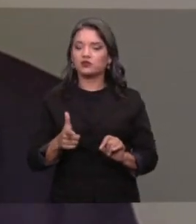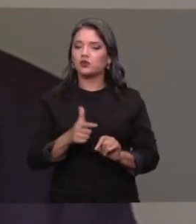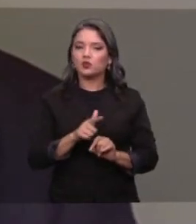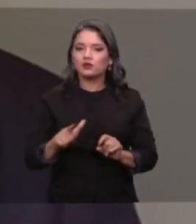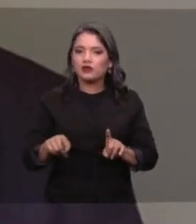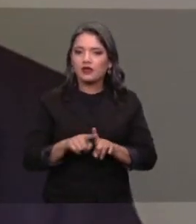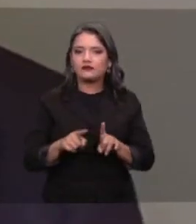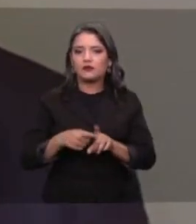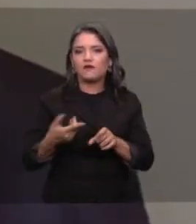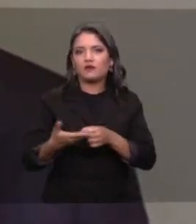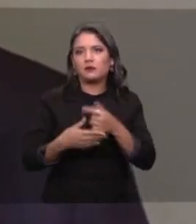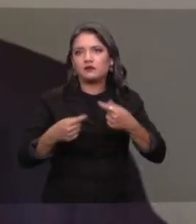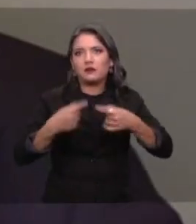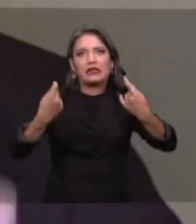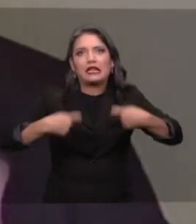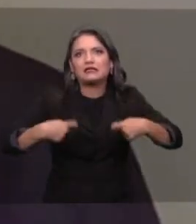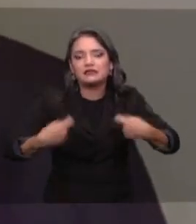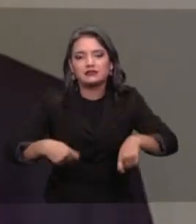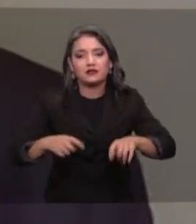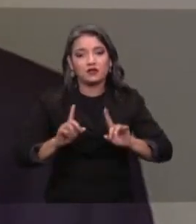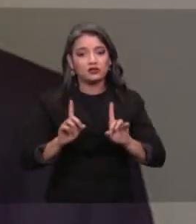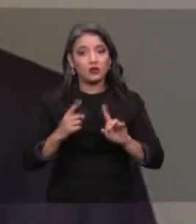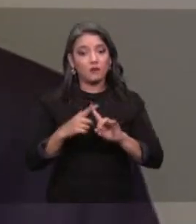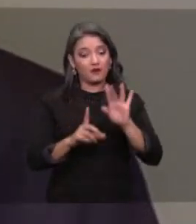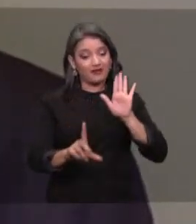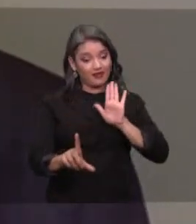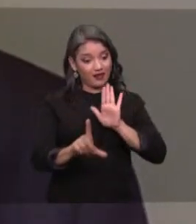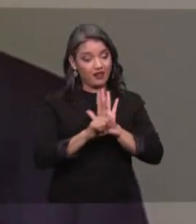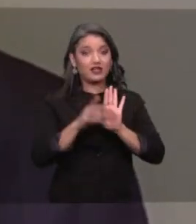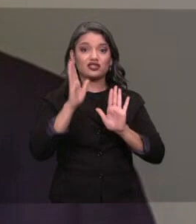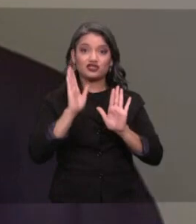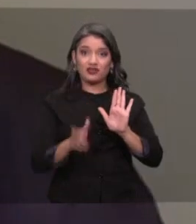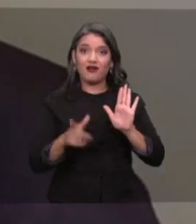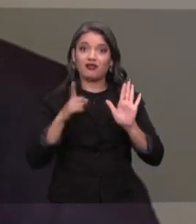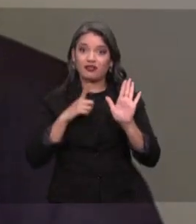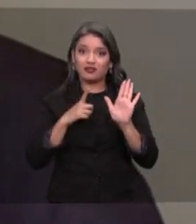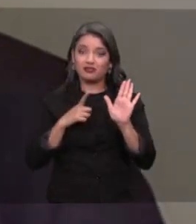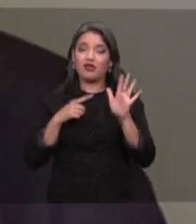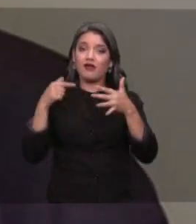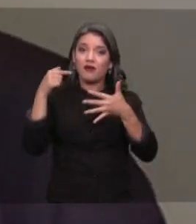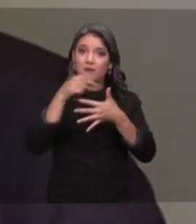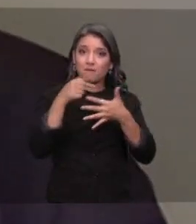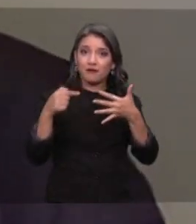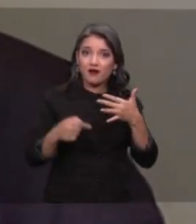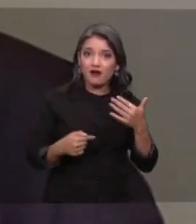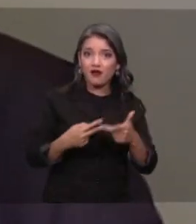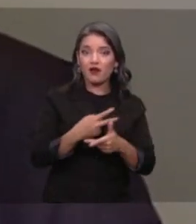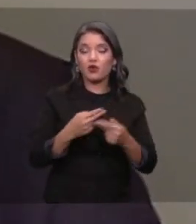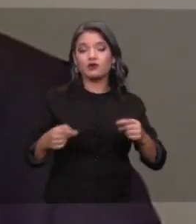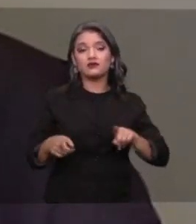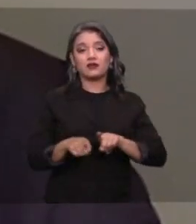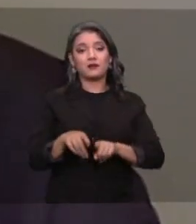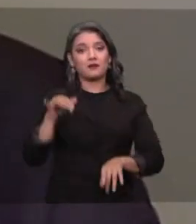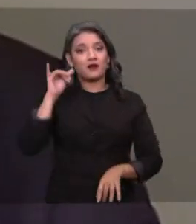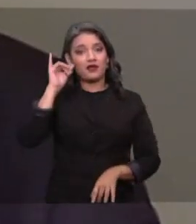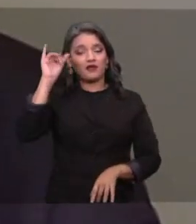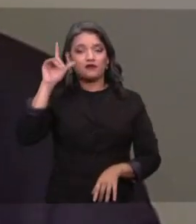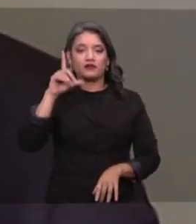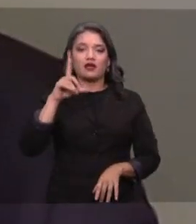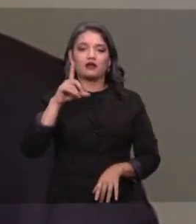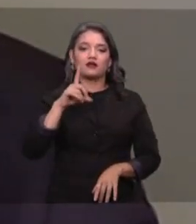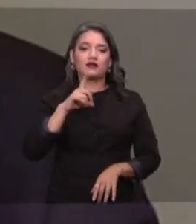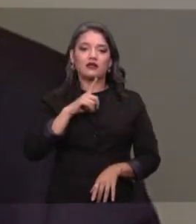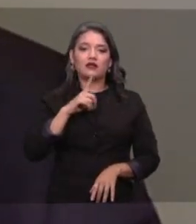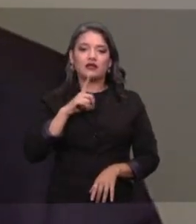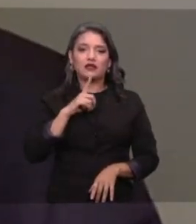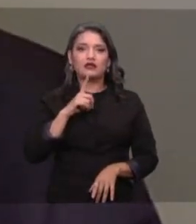da necessidade, porque a legislação já conta com aparato suficiente para coibir eventual parcialidade